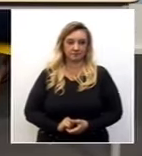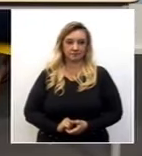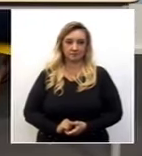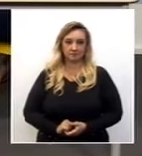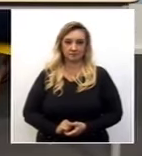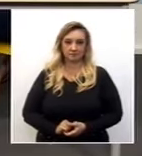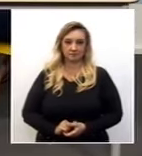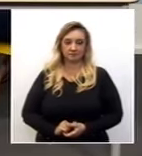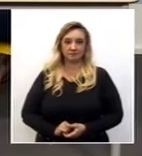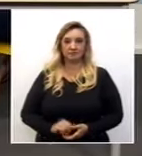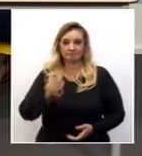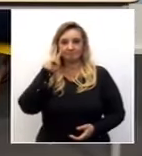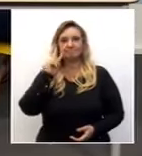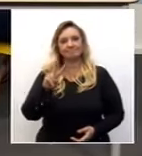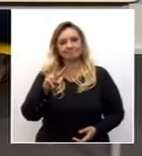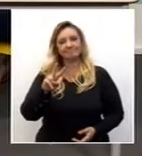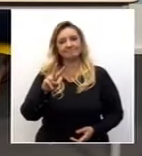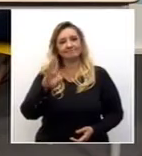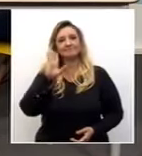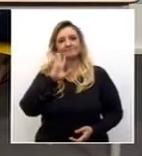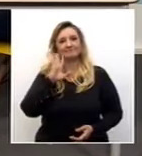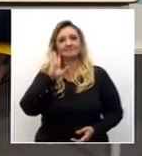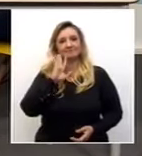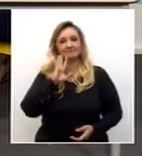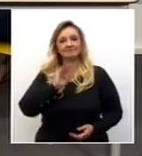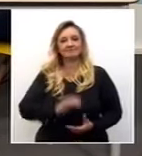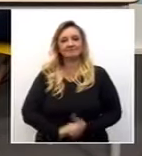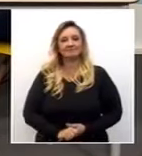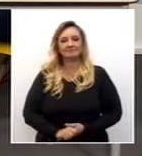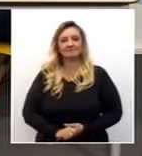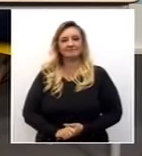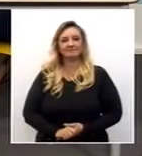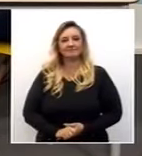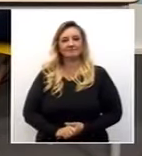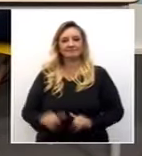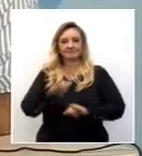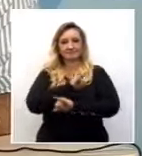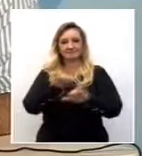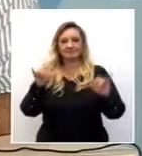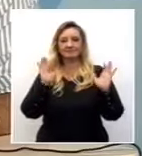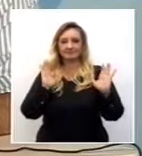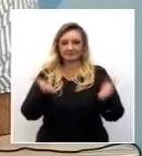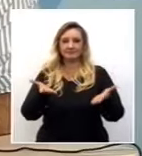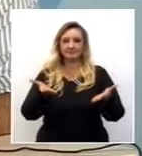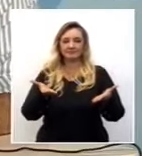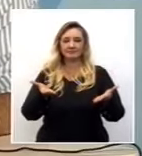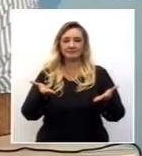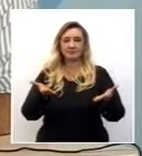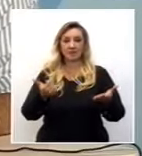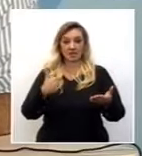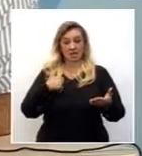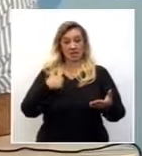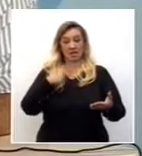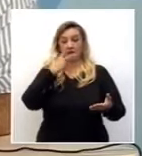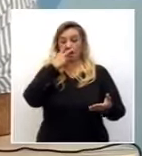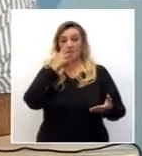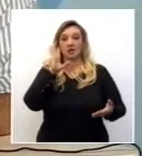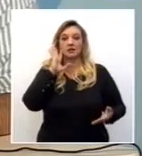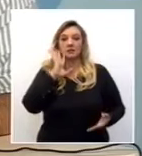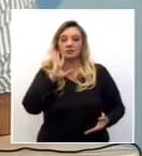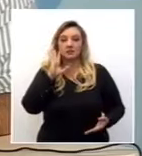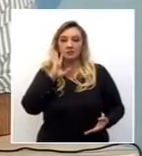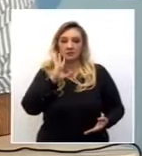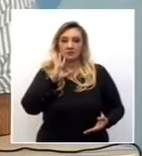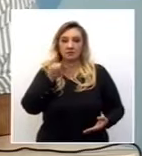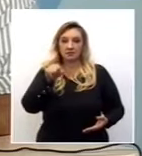Olha só, né, Tati? Você viu? Que bacana. Eu falei para vocês, eu achei fantástico o